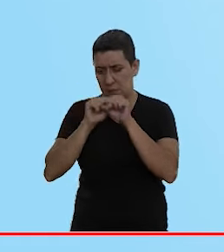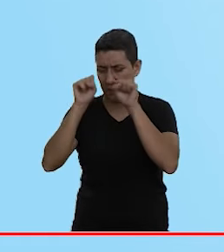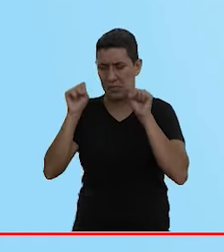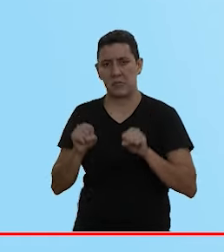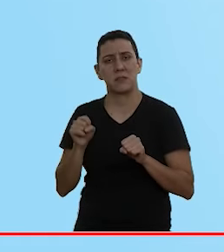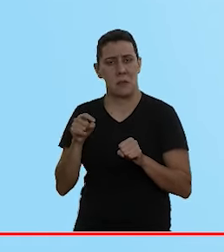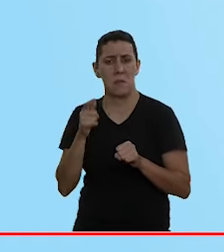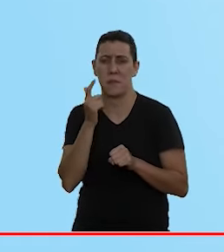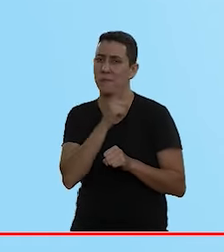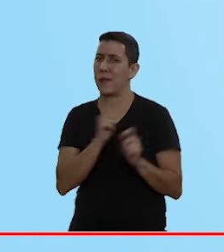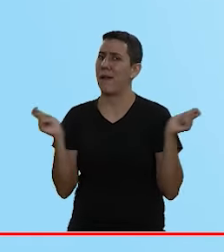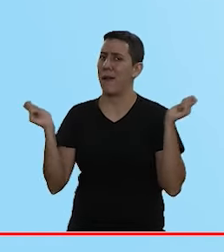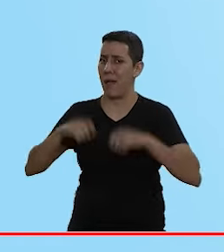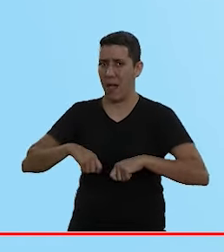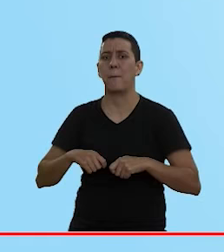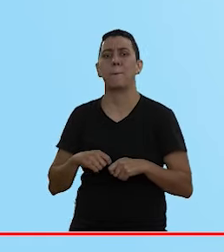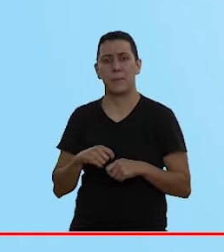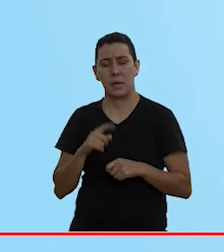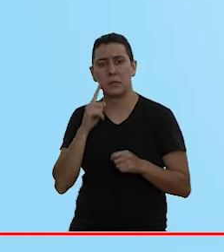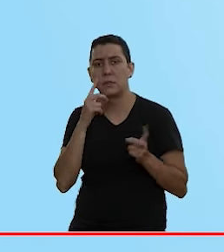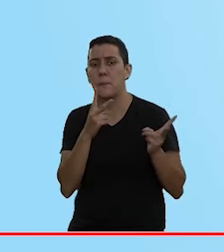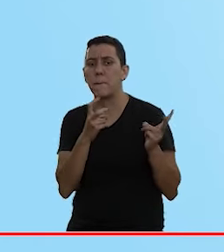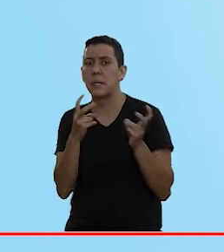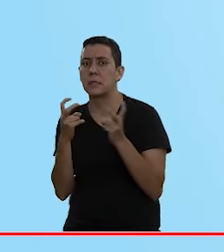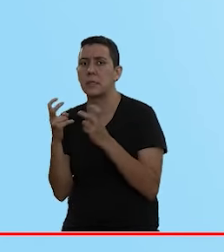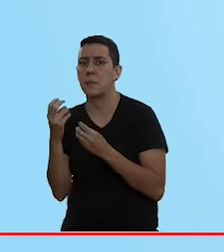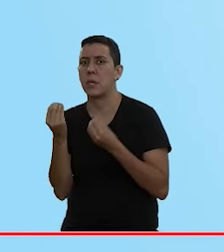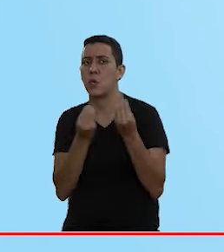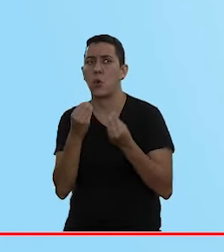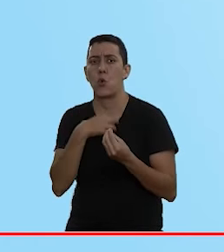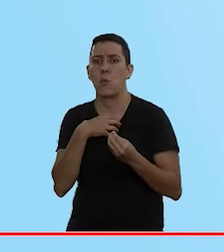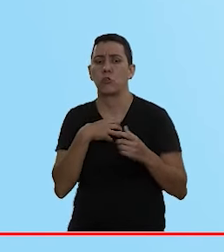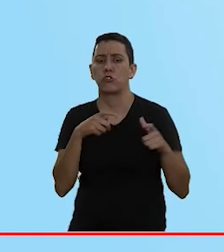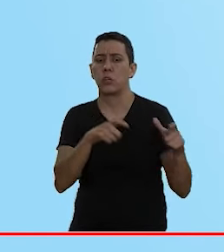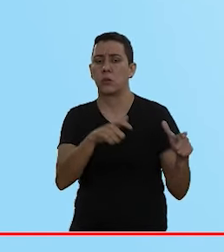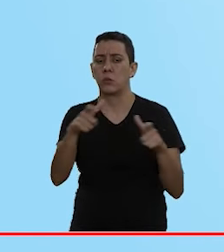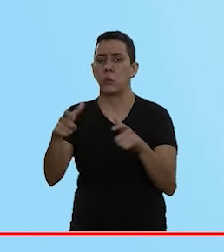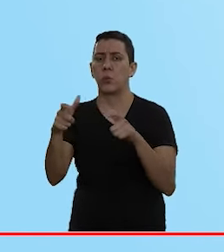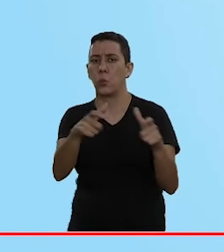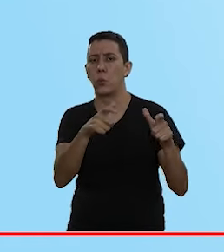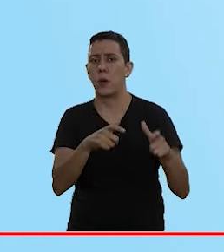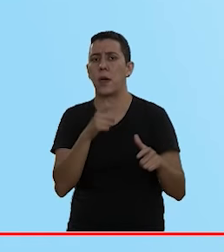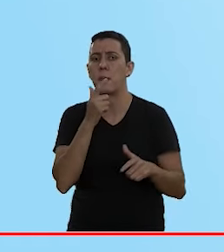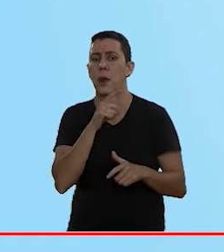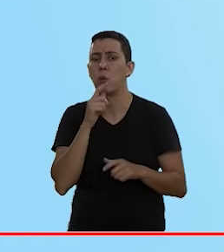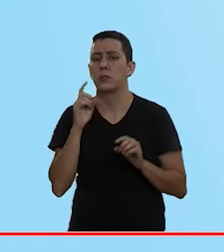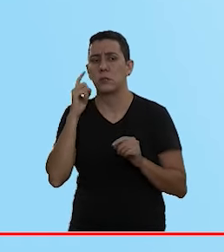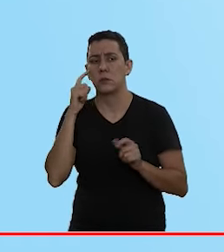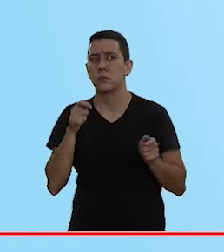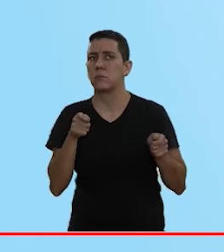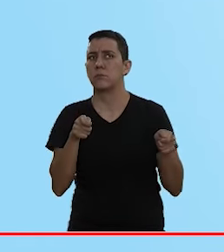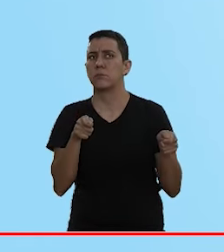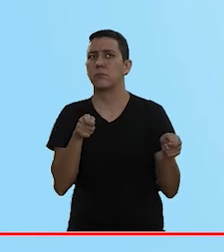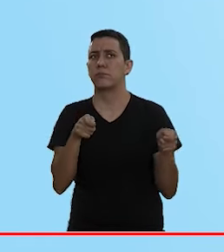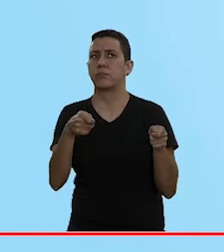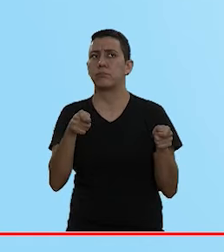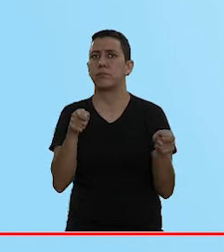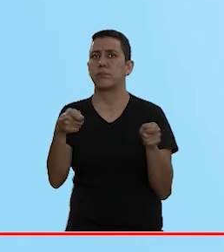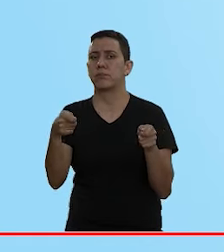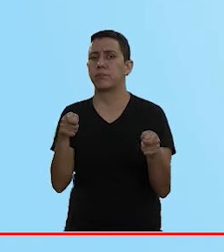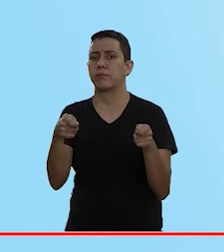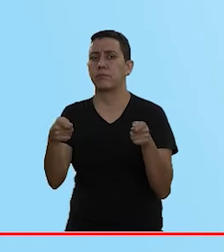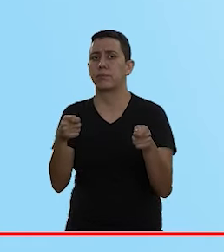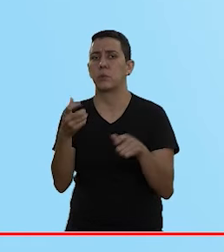vai observar essa tensão das strings e vai se ajustar para que as strings, para que